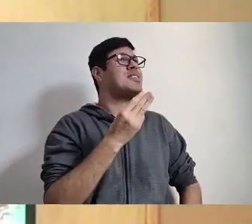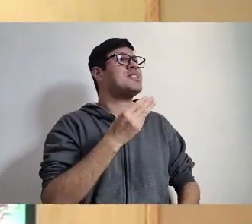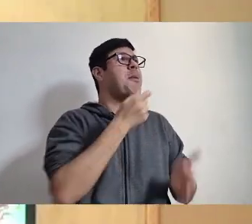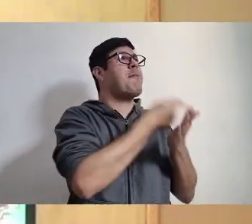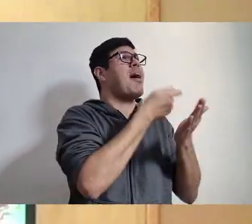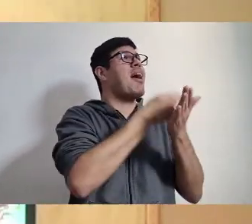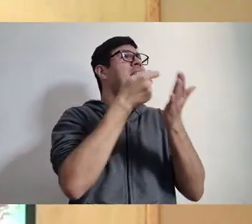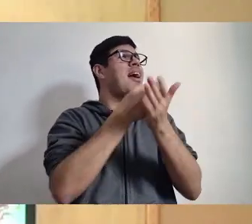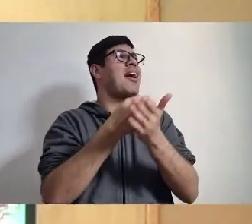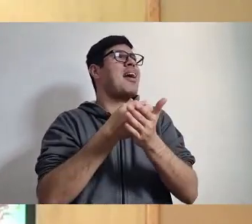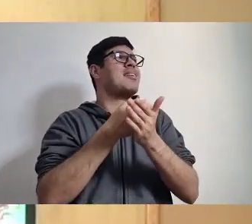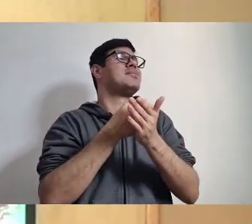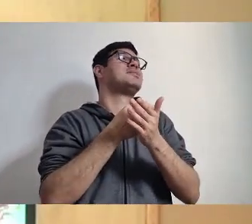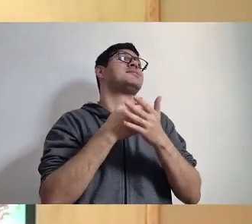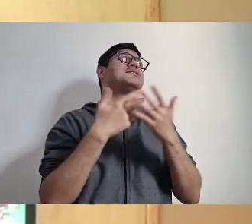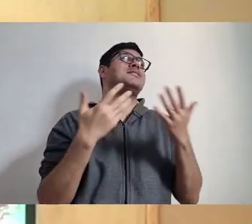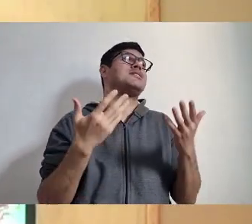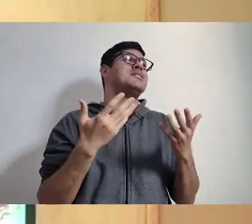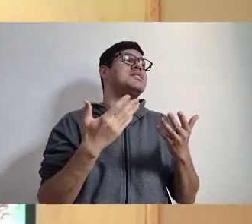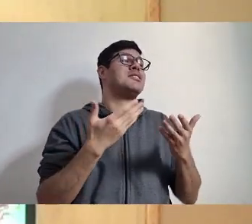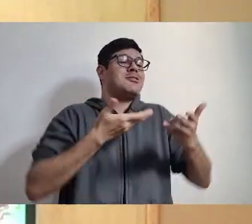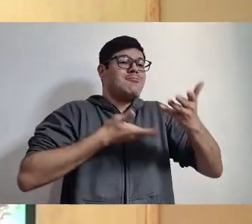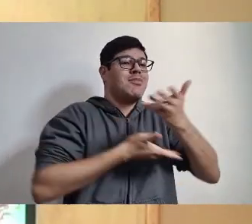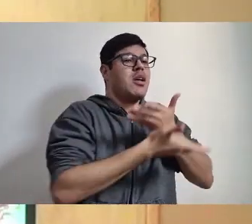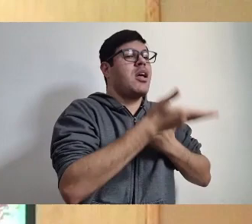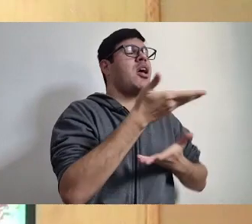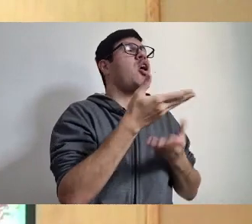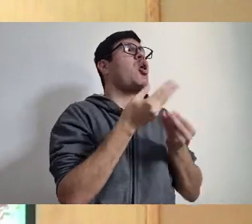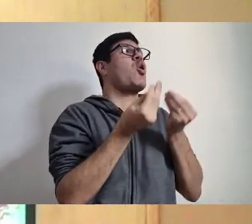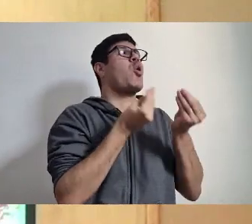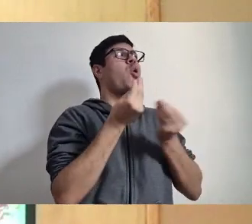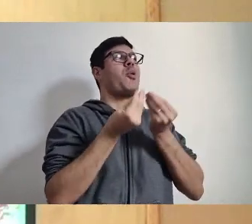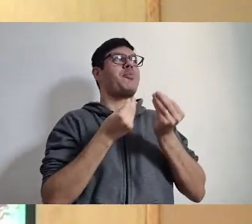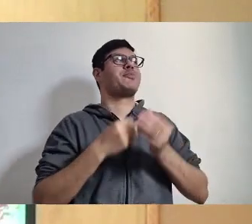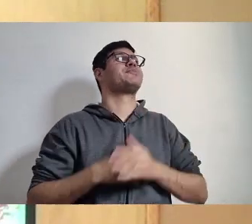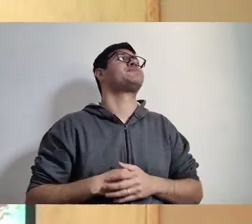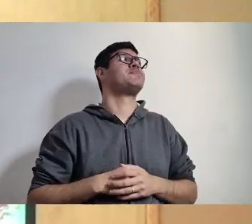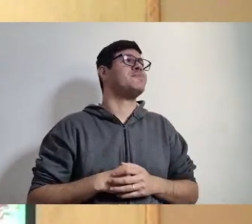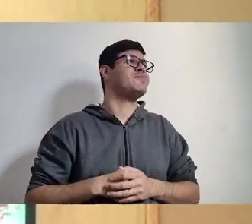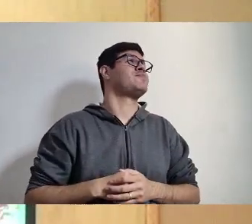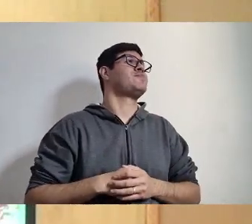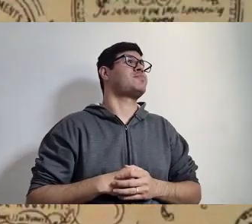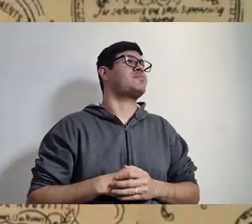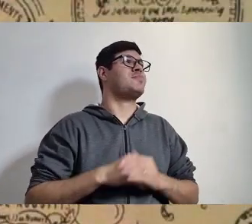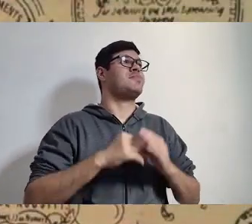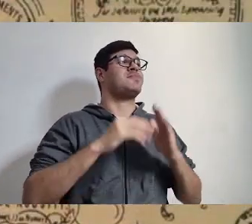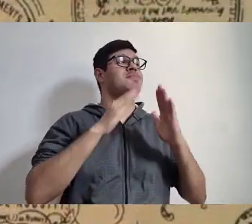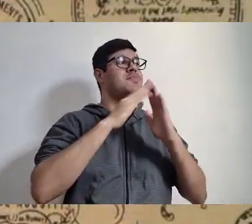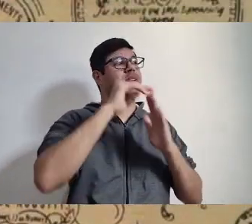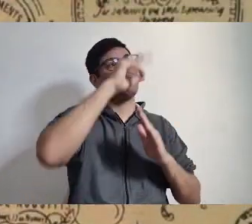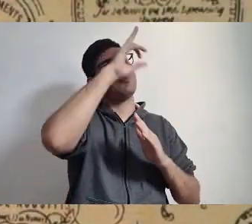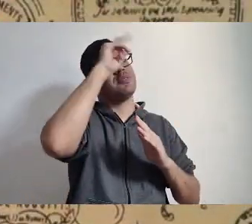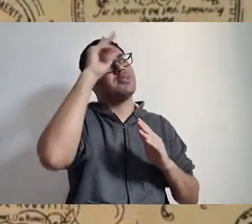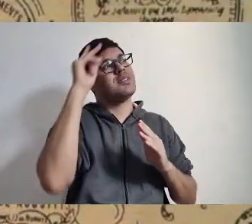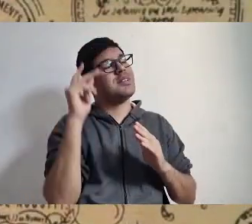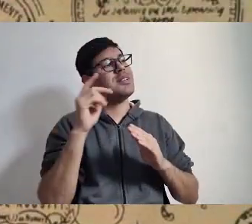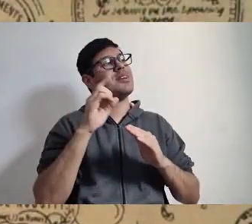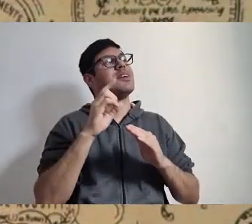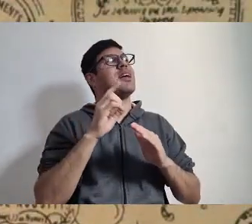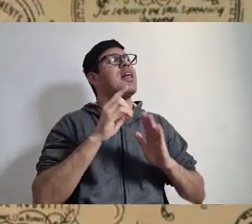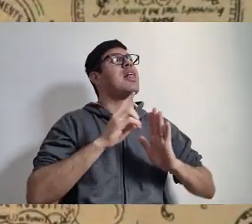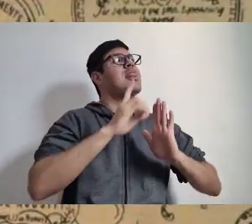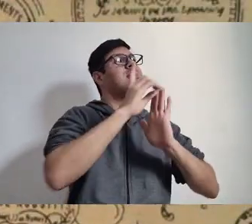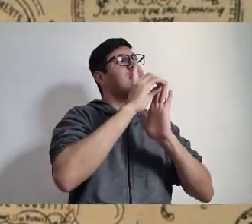não pode repassar dinheiro para a Santa Casa. Não, porque não tem as certidões e tal. Mas, Gil, o prefeito expediu o decreto. Então, assim, com